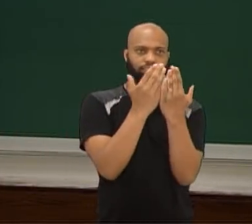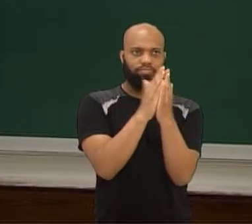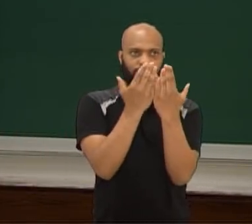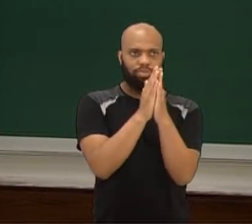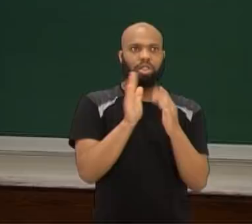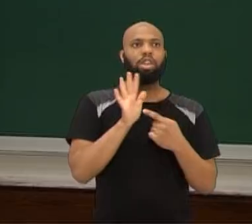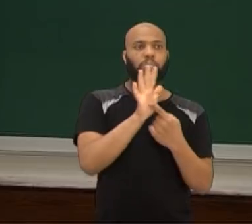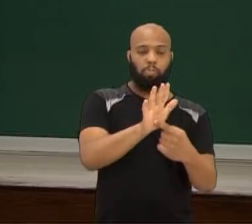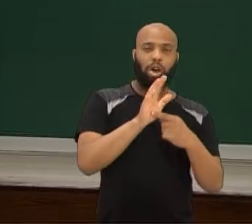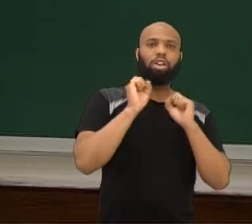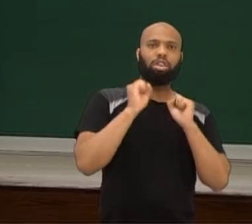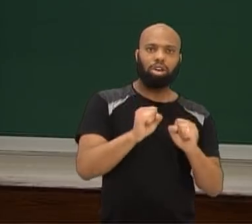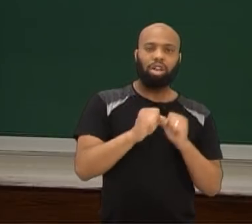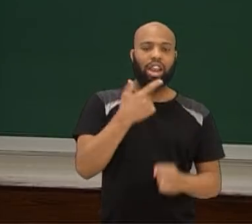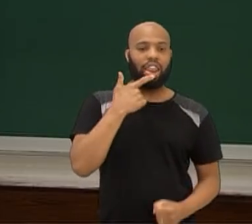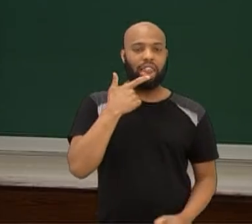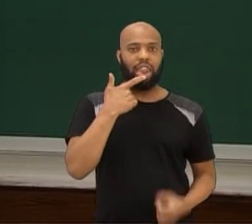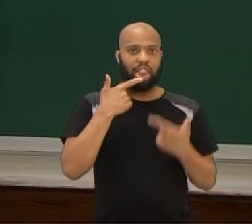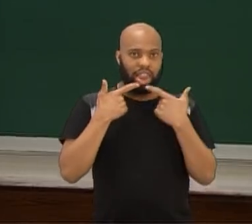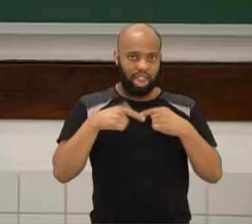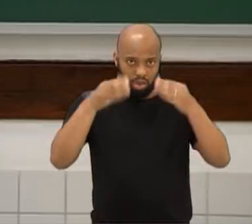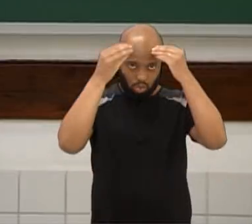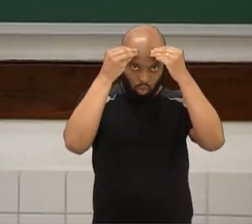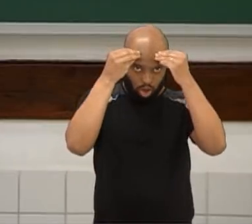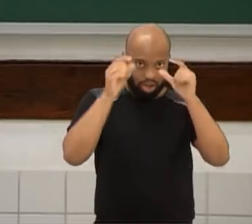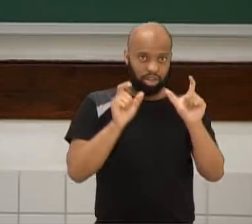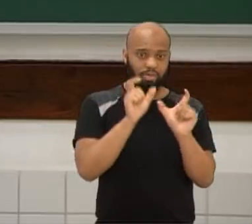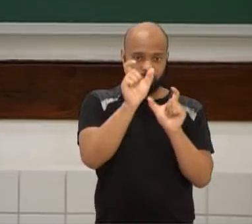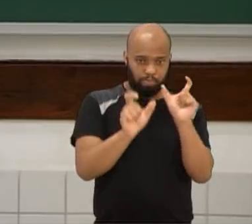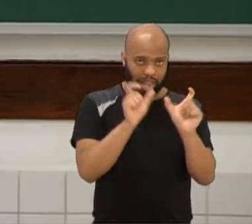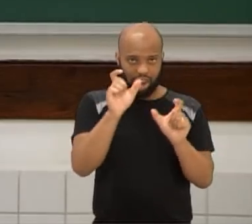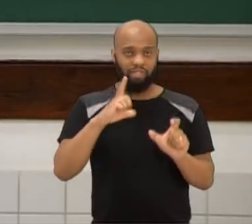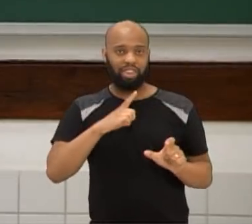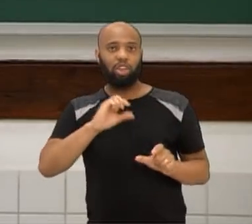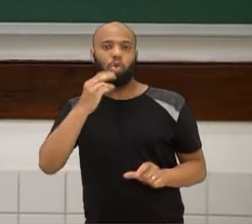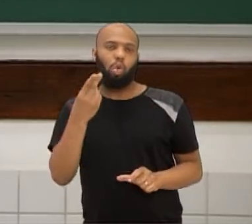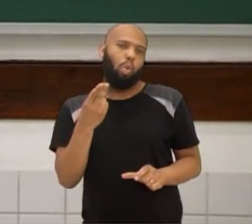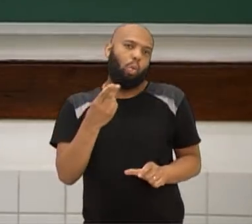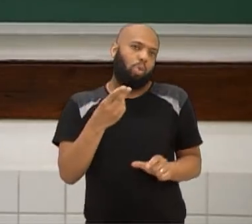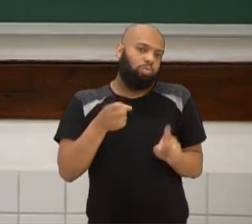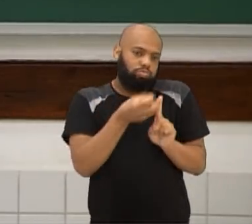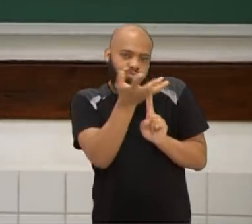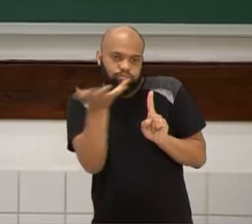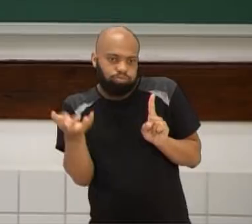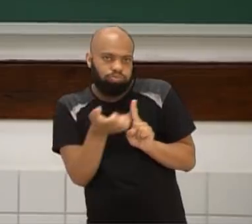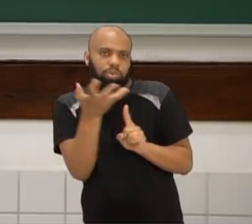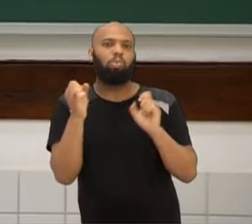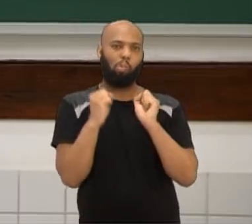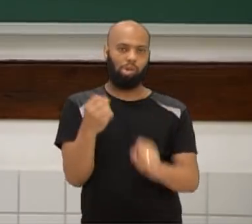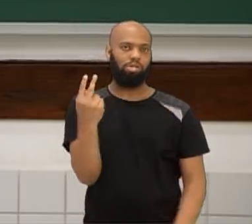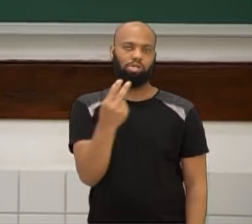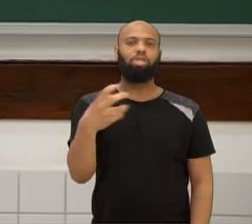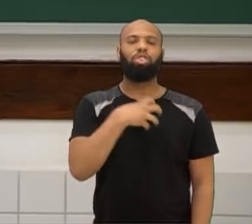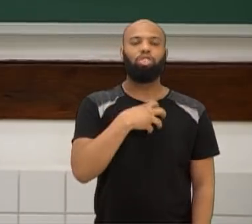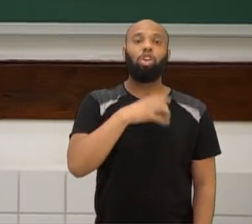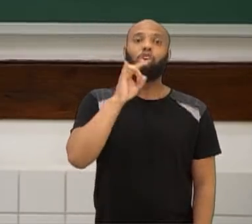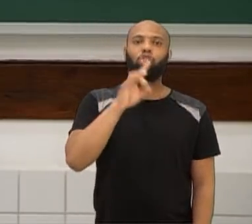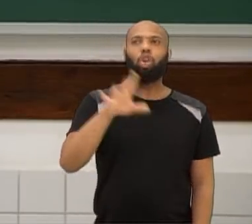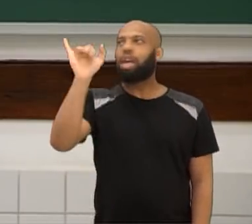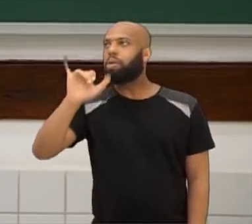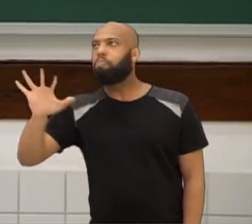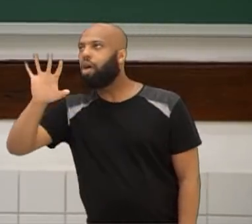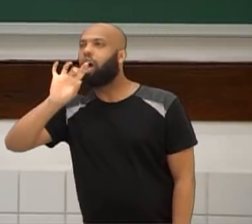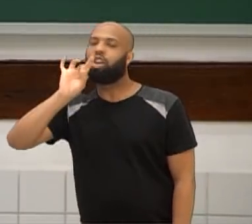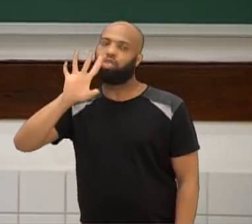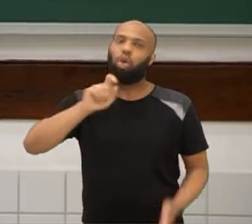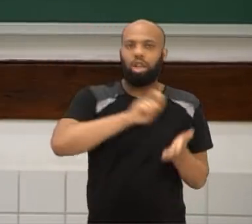o panfleto pode apresentar linguagem verbal e linguagem não verbal. Ele pode apresentar somente a linguagem